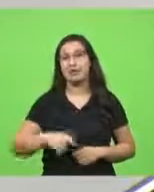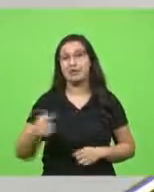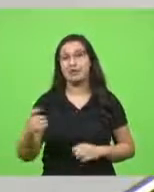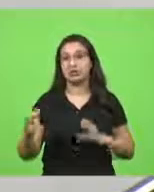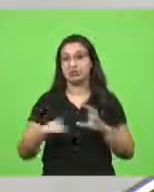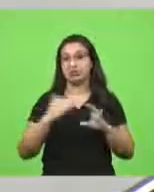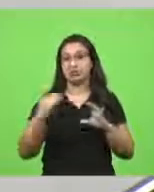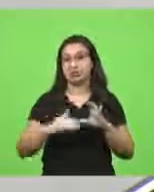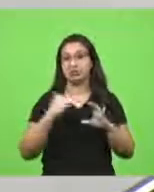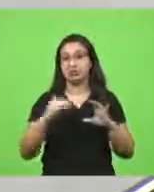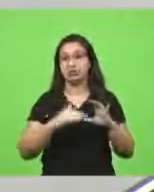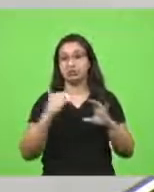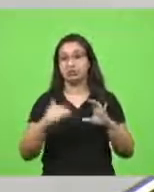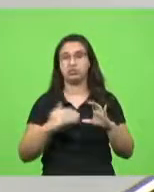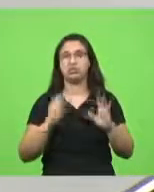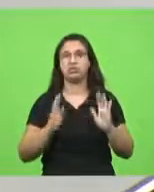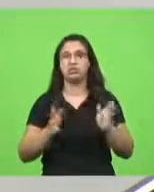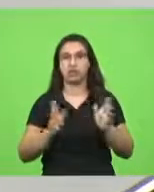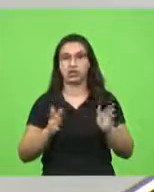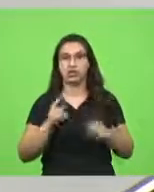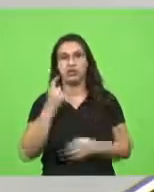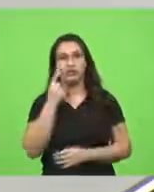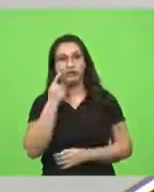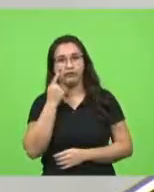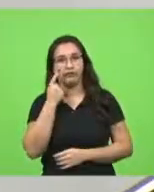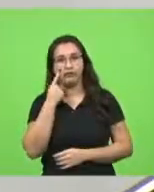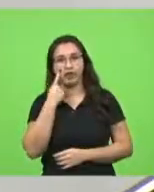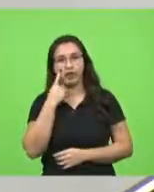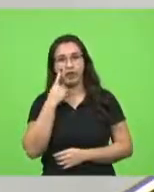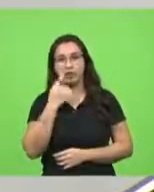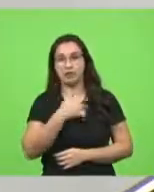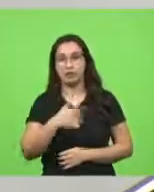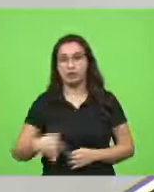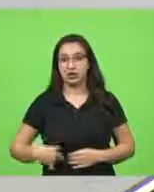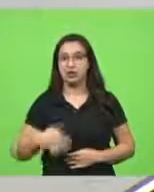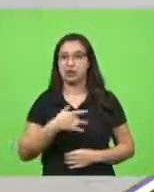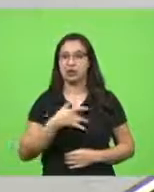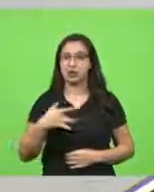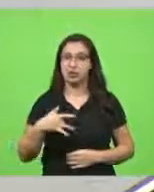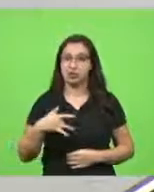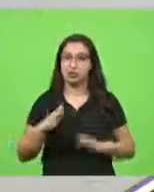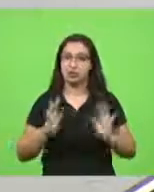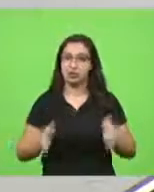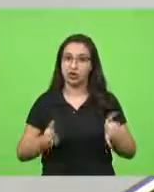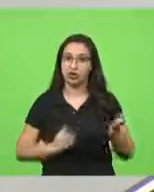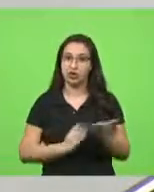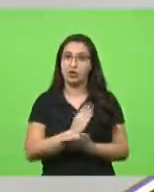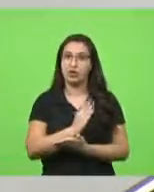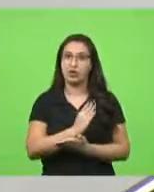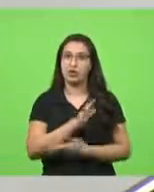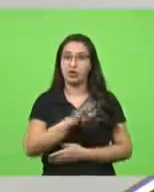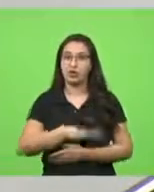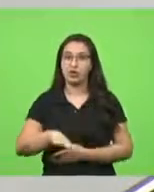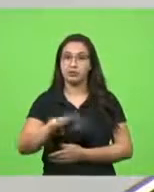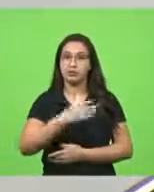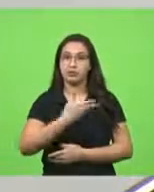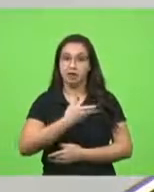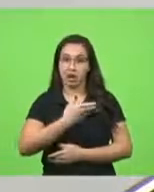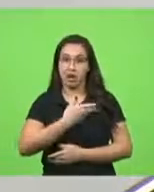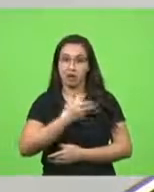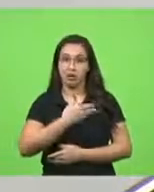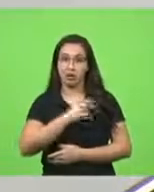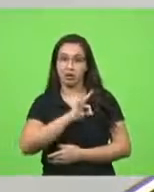já levaram ao Ministério da Saúde, já está aprovado, dos meus colegas policiais civis,